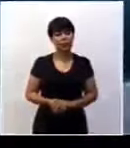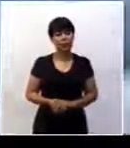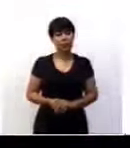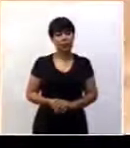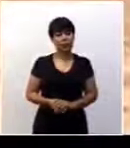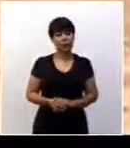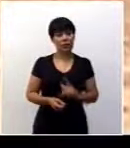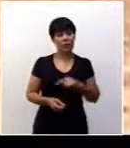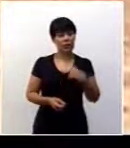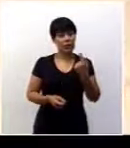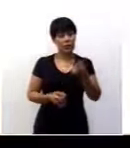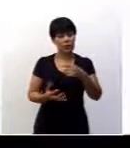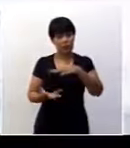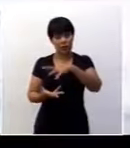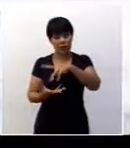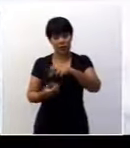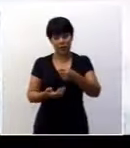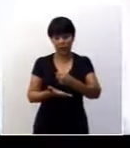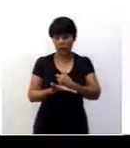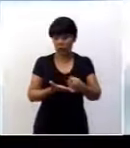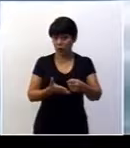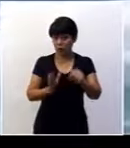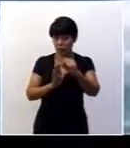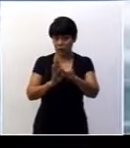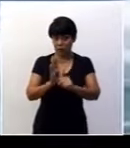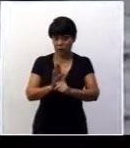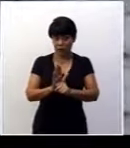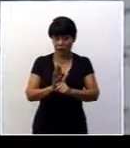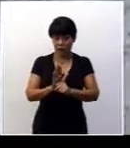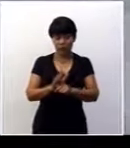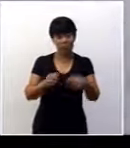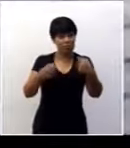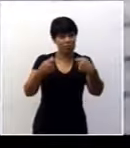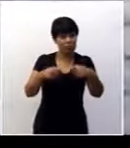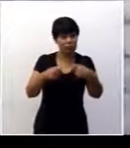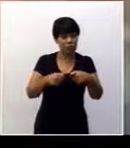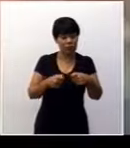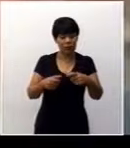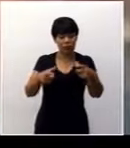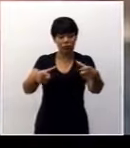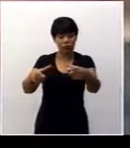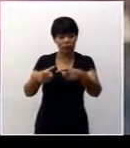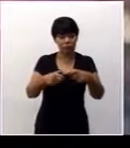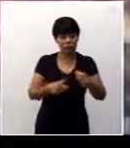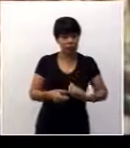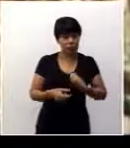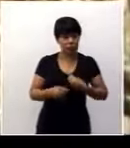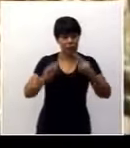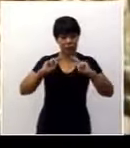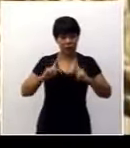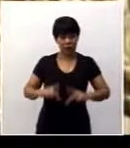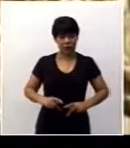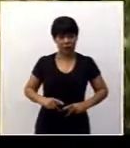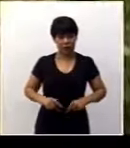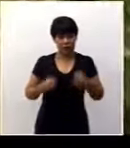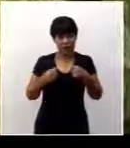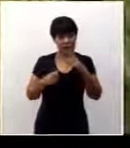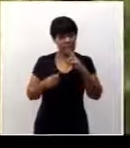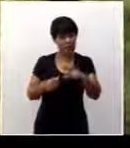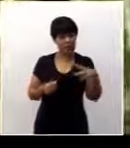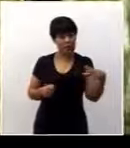Nosso planeta iniciou o século XXI diante de imensas necessidades em todas as áreas da vida humana que exigem soluções cada vez